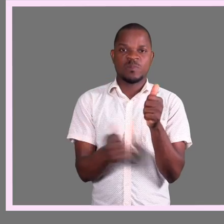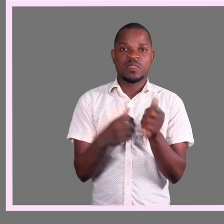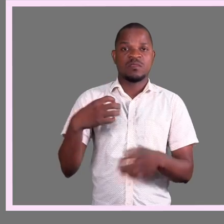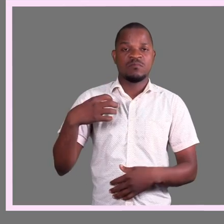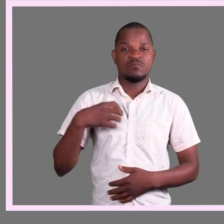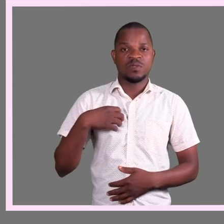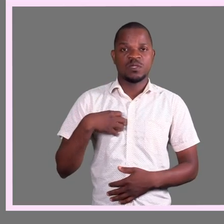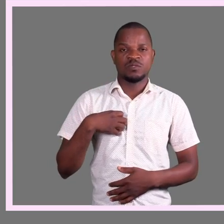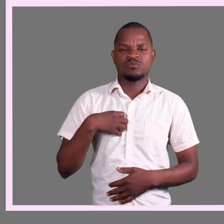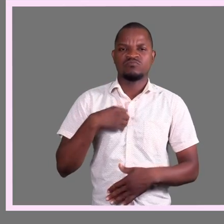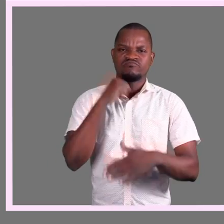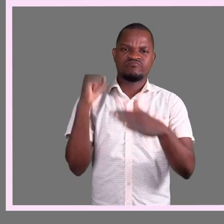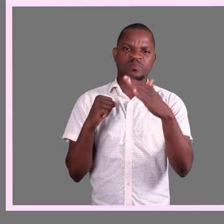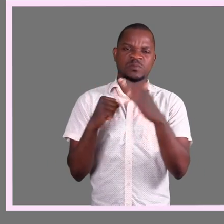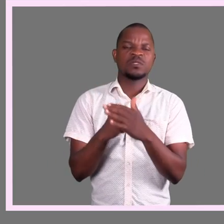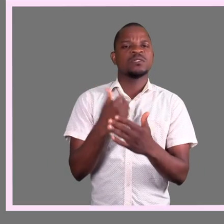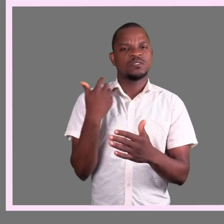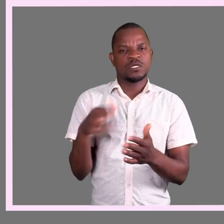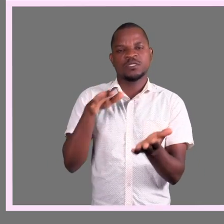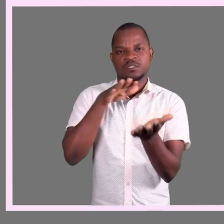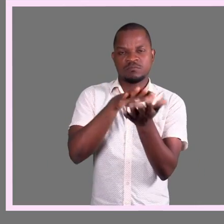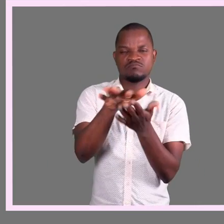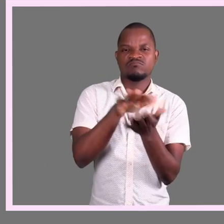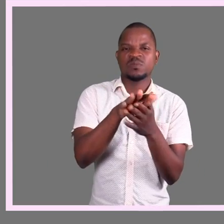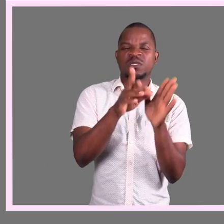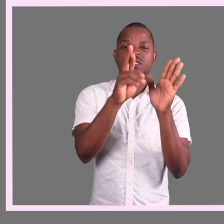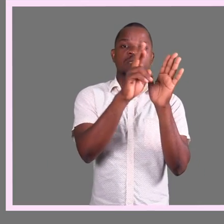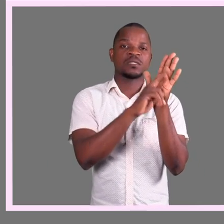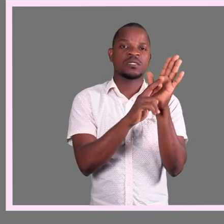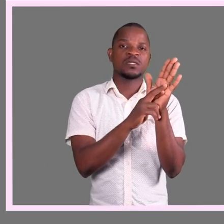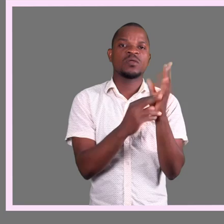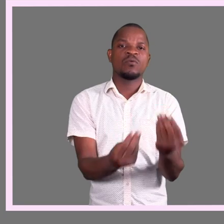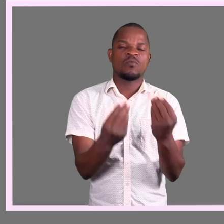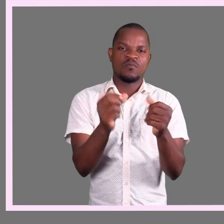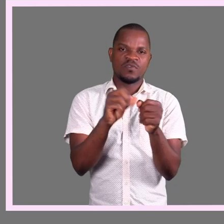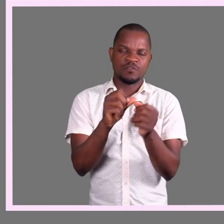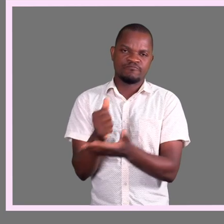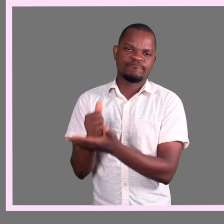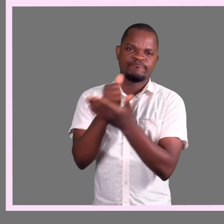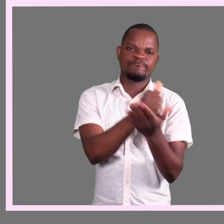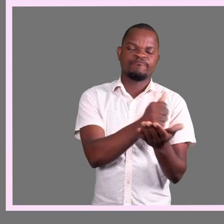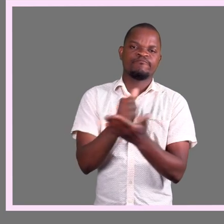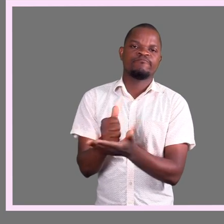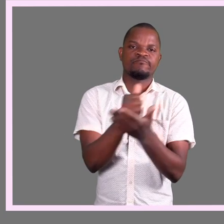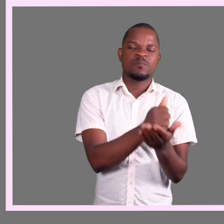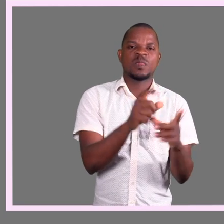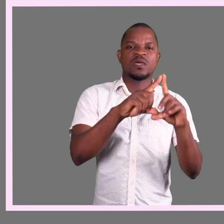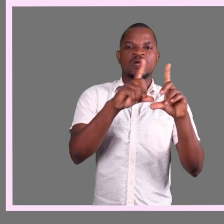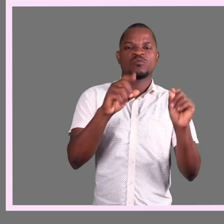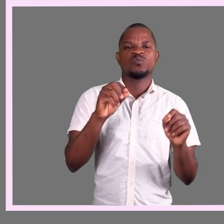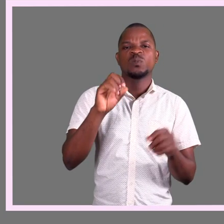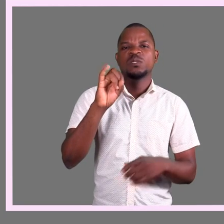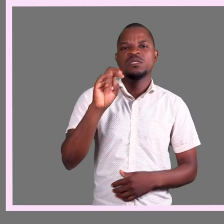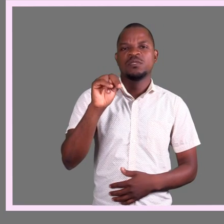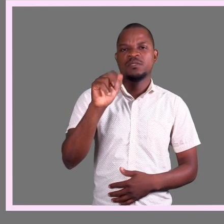de beneficiários nos programas do Instituto Nacional de Ação Social. Pessoas com deficiência, que também